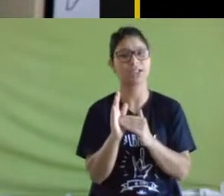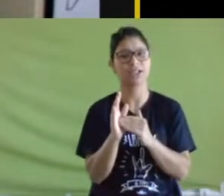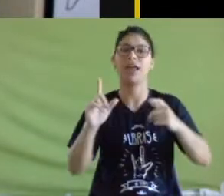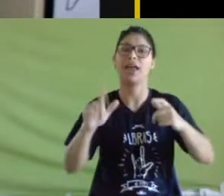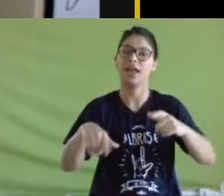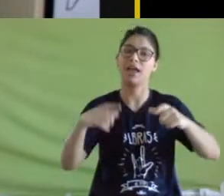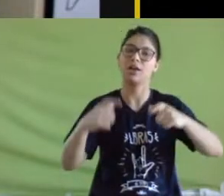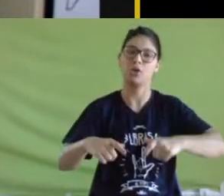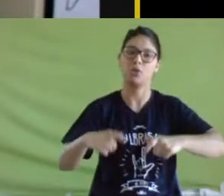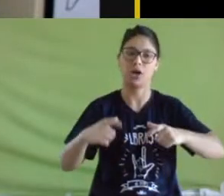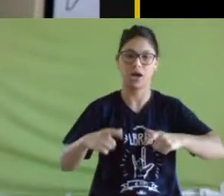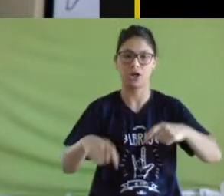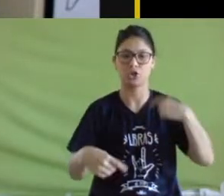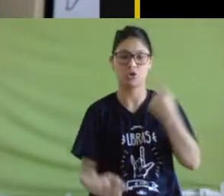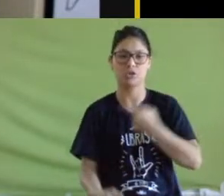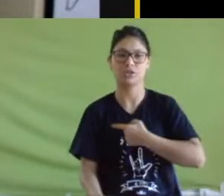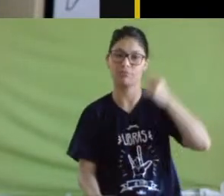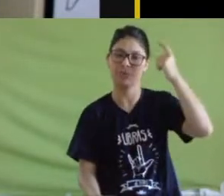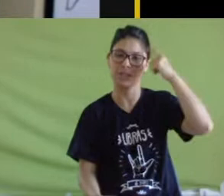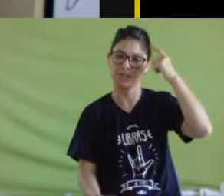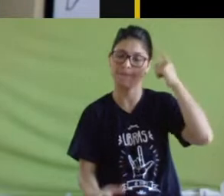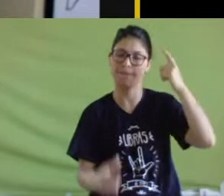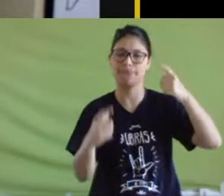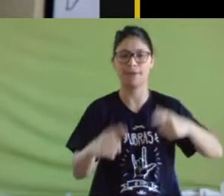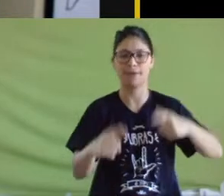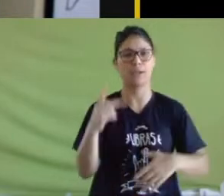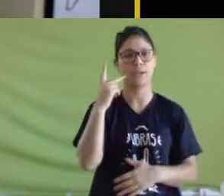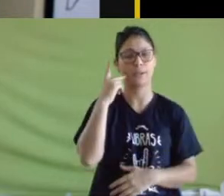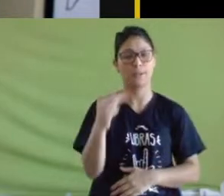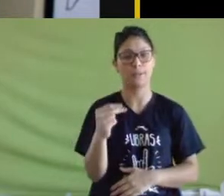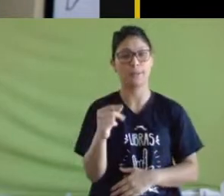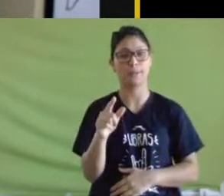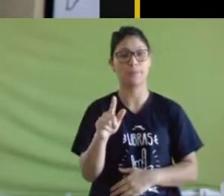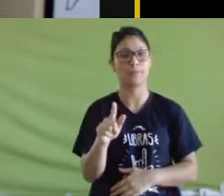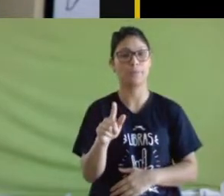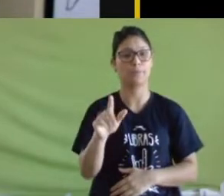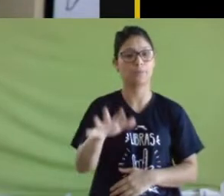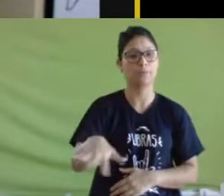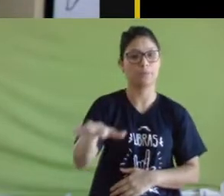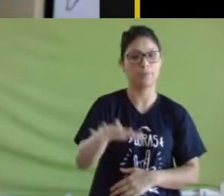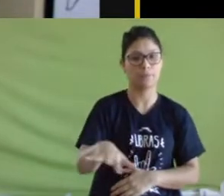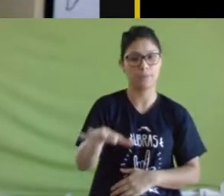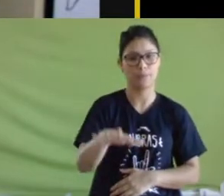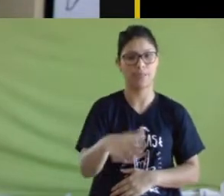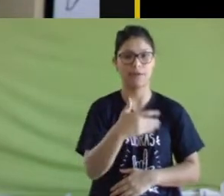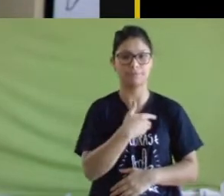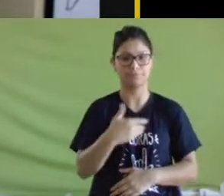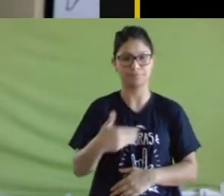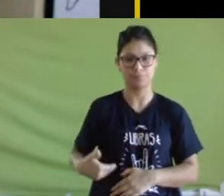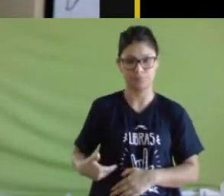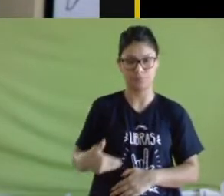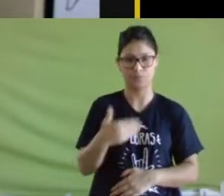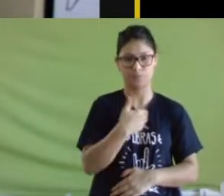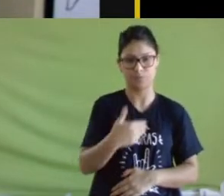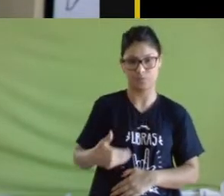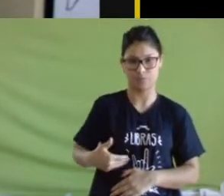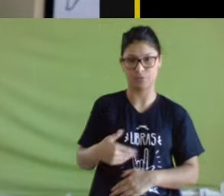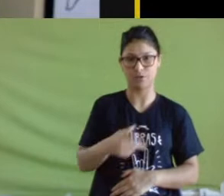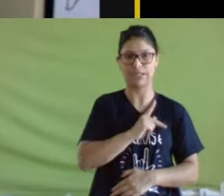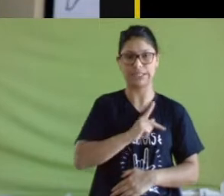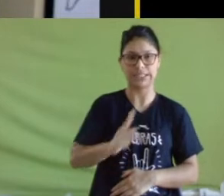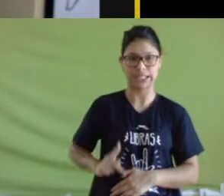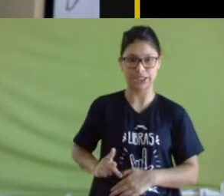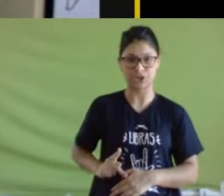lugar. Então, a gente pensa assim, um lugar comum genérico. O tirano governa bem?